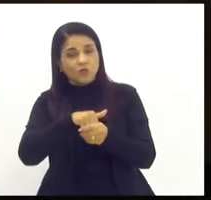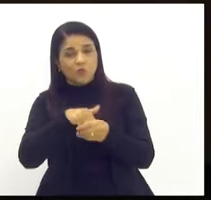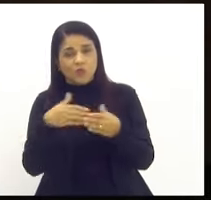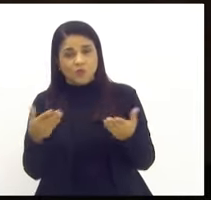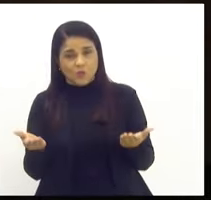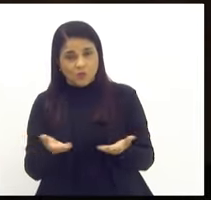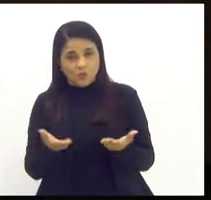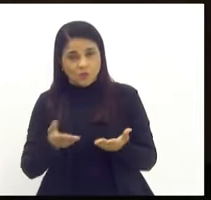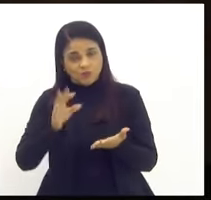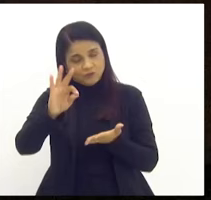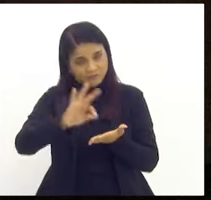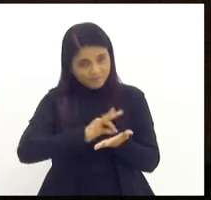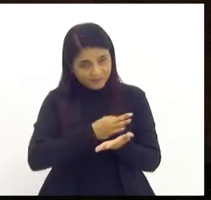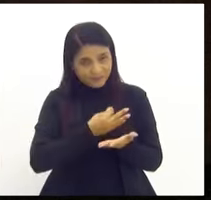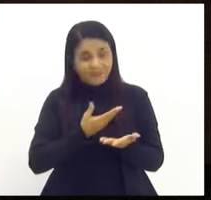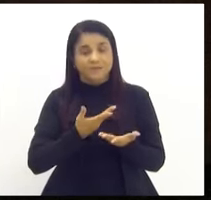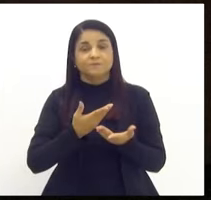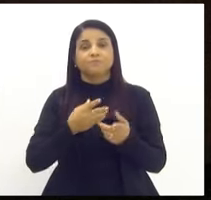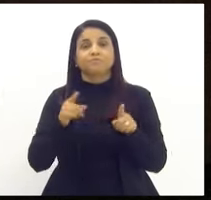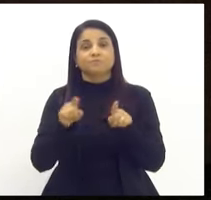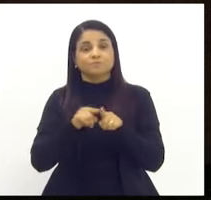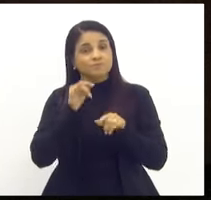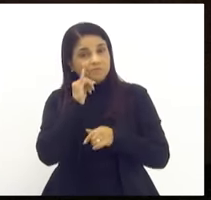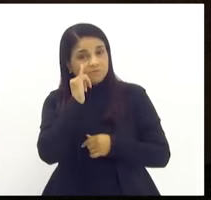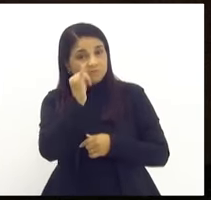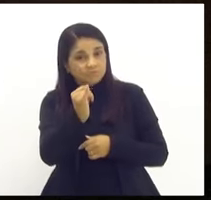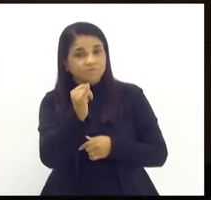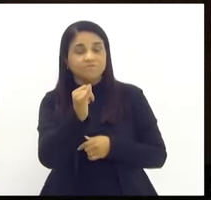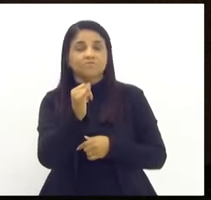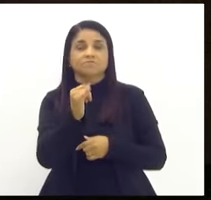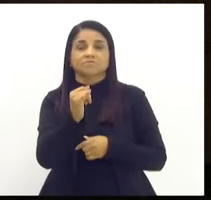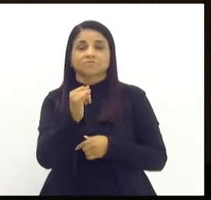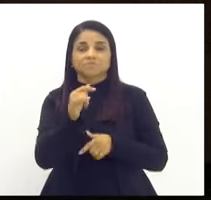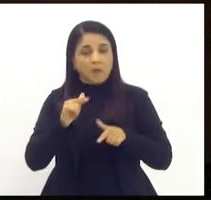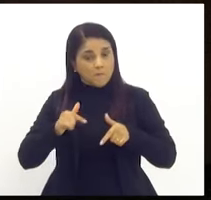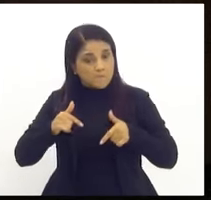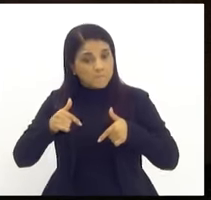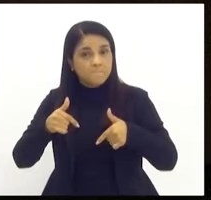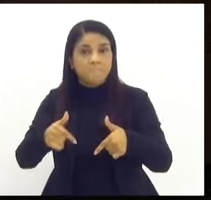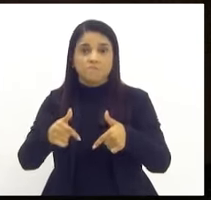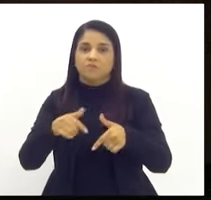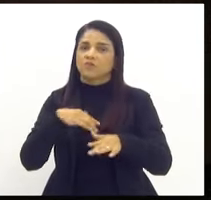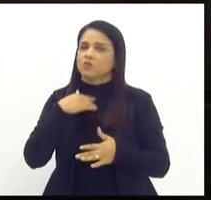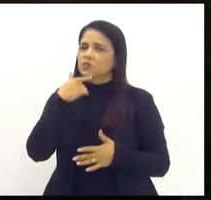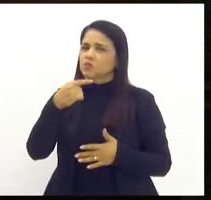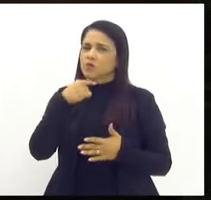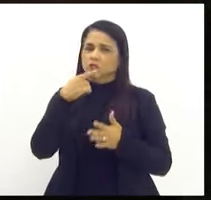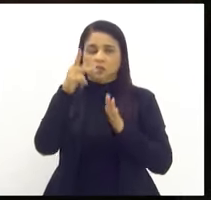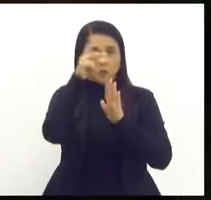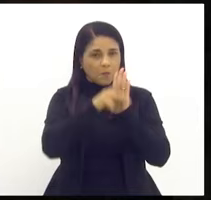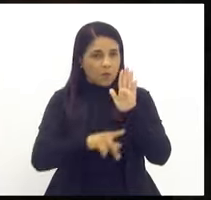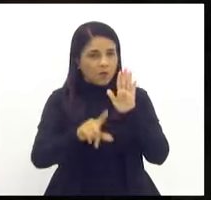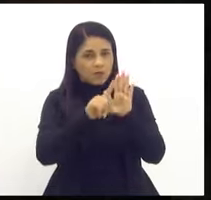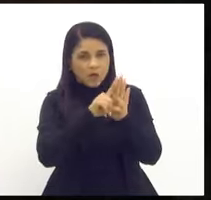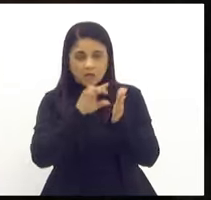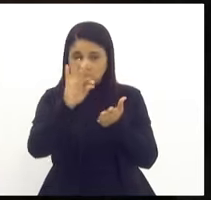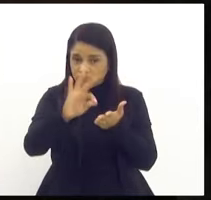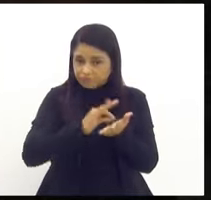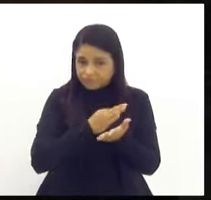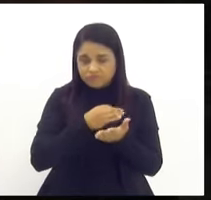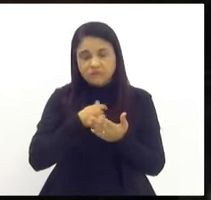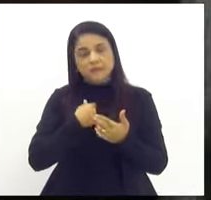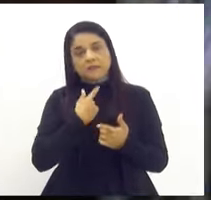hoje sancionado mas também dizer que tem que valer não adianta sancionar um projeto de lei se ele não é